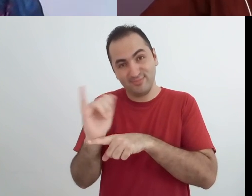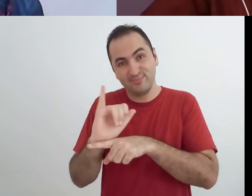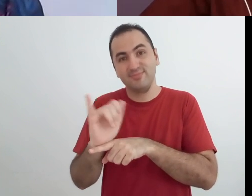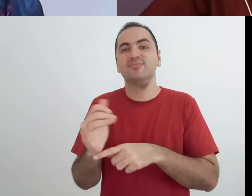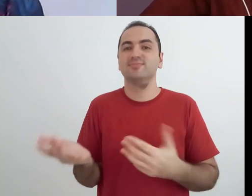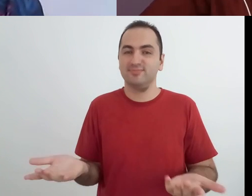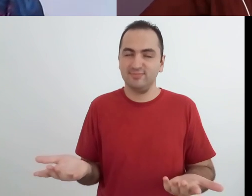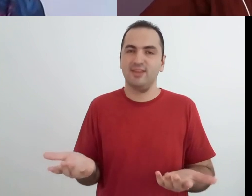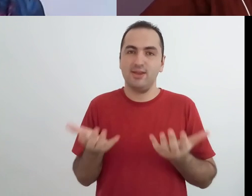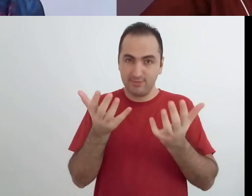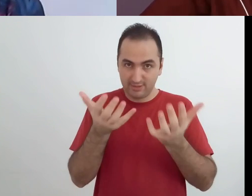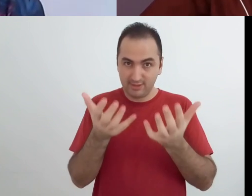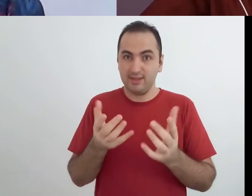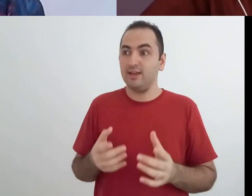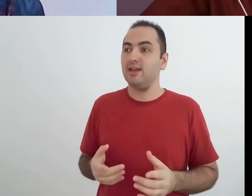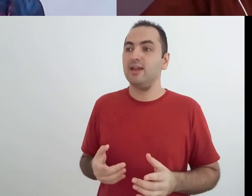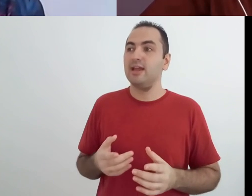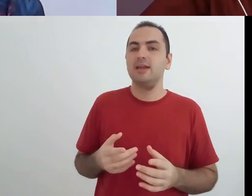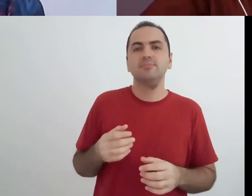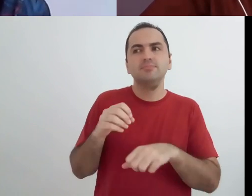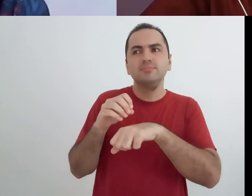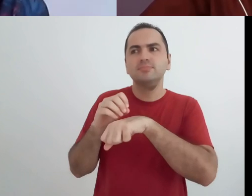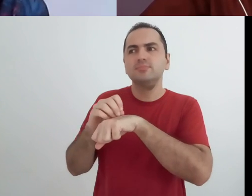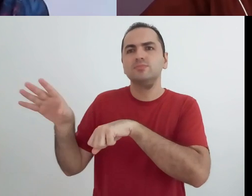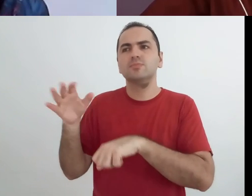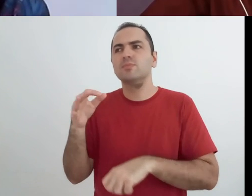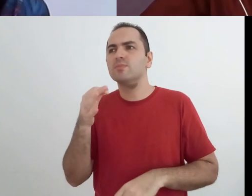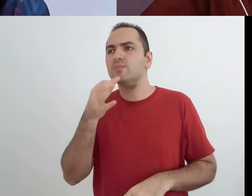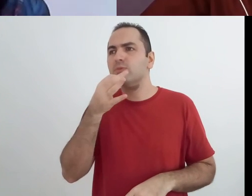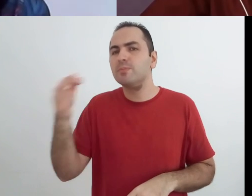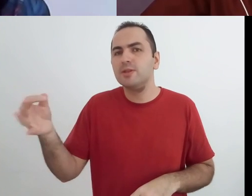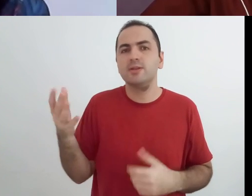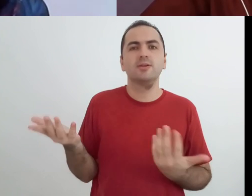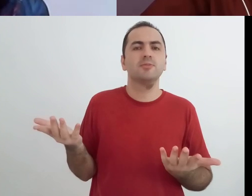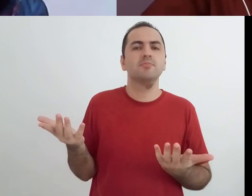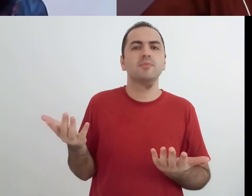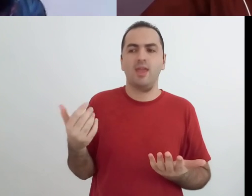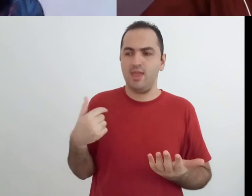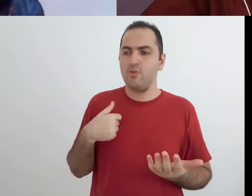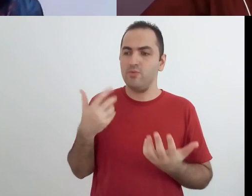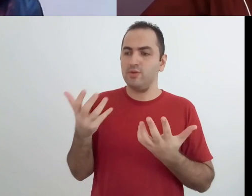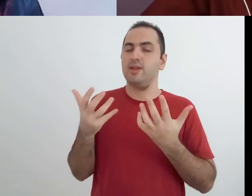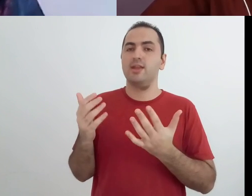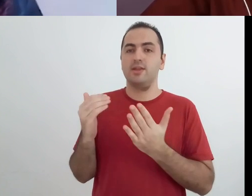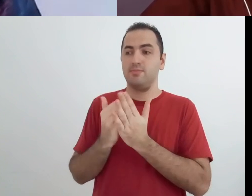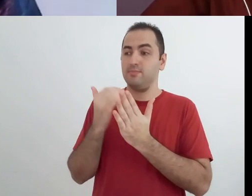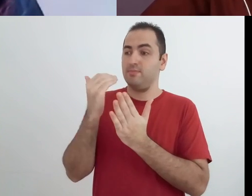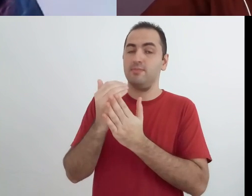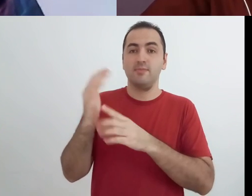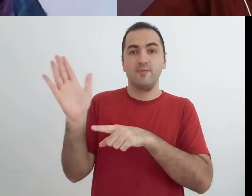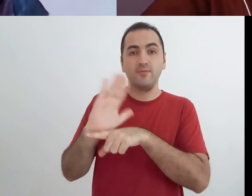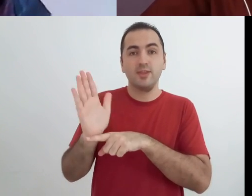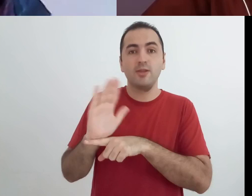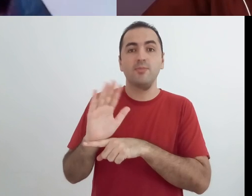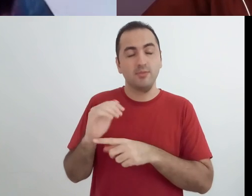Então, quem quiser também tiver uma sugestão de vídeo, alguma matéria escolar, alguma coisa que esteja tendo dificuldade de